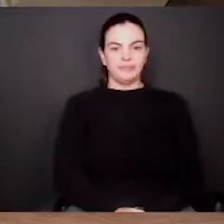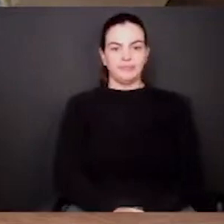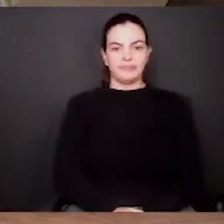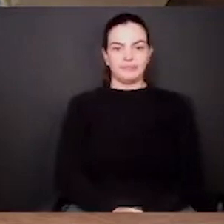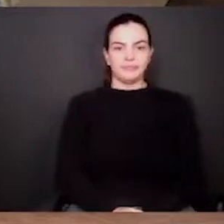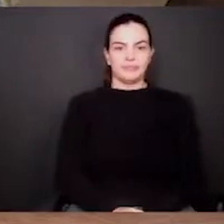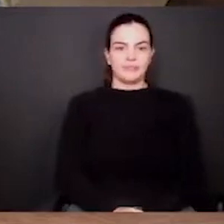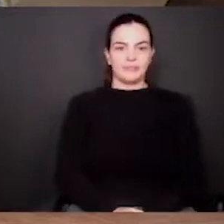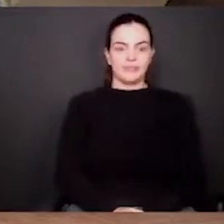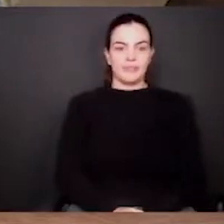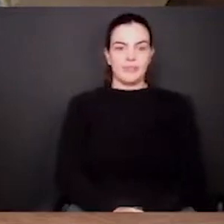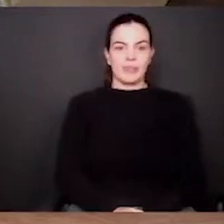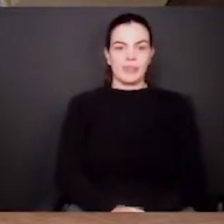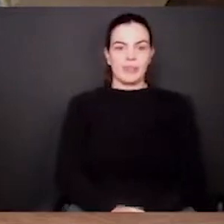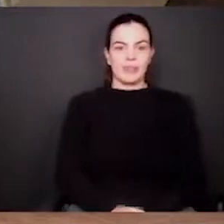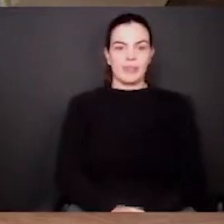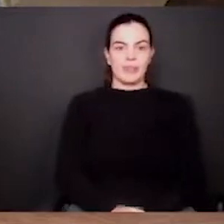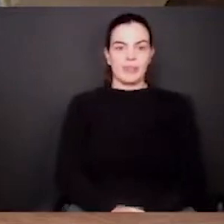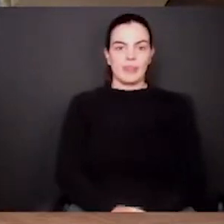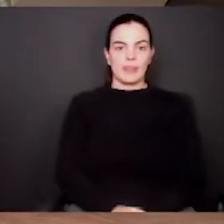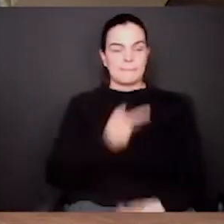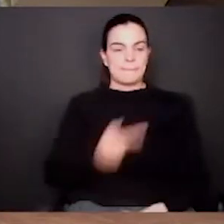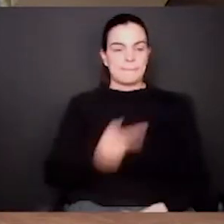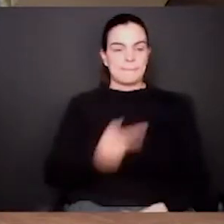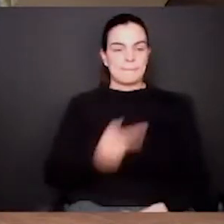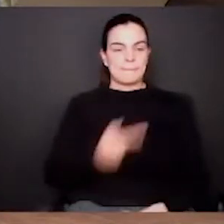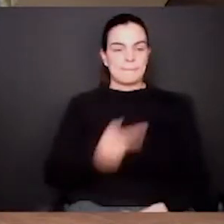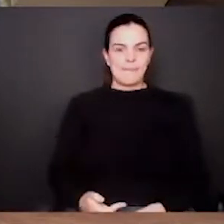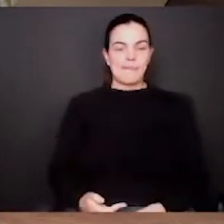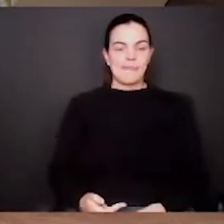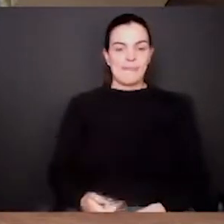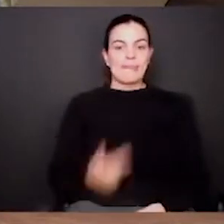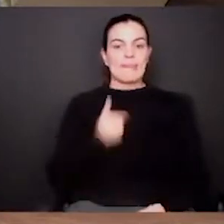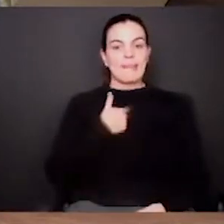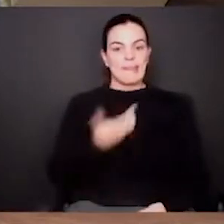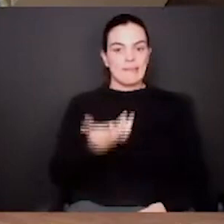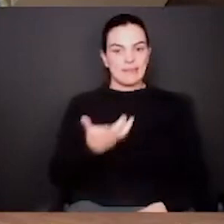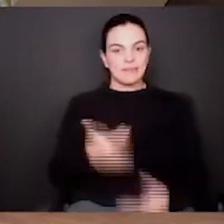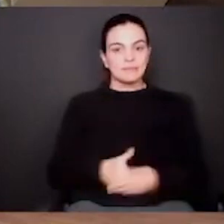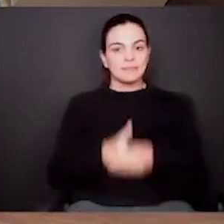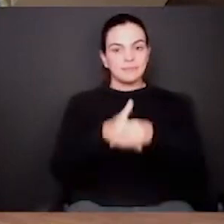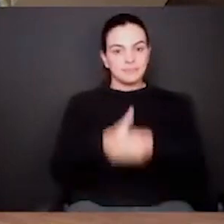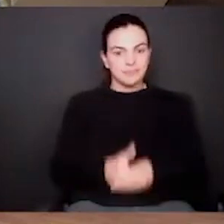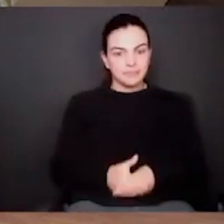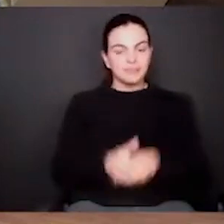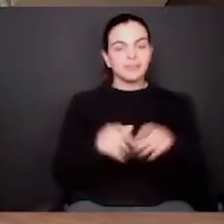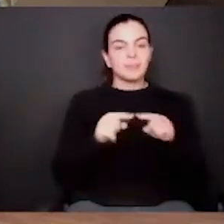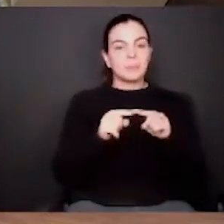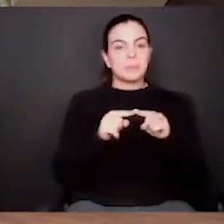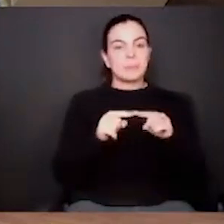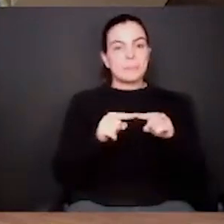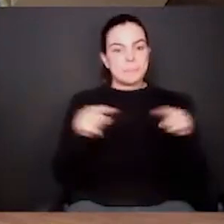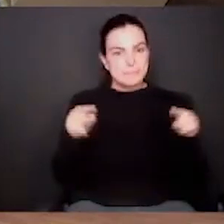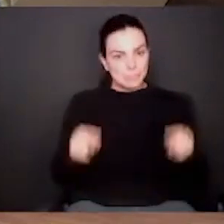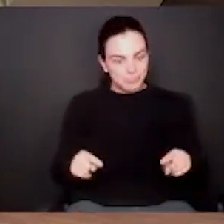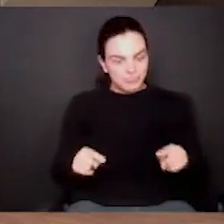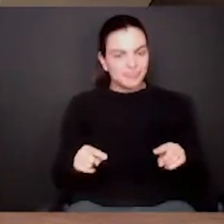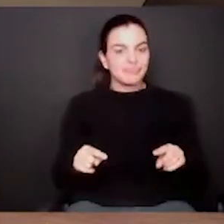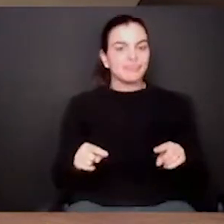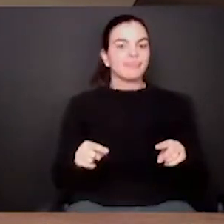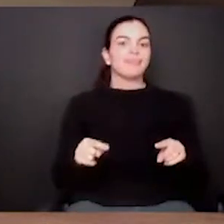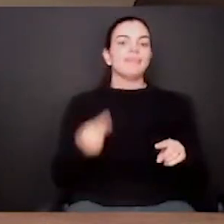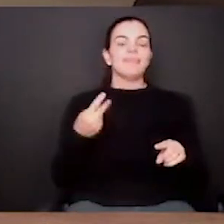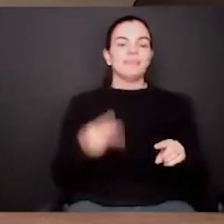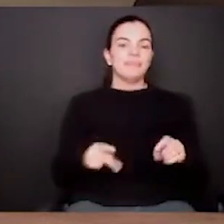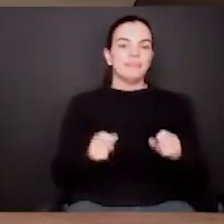Obrigada, presidente, pela concessão da palavra. Eu quero cumprimentar servidores, vereadores da casa, pessoal que nos